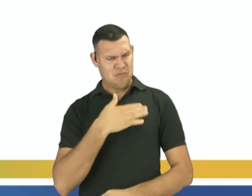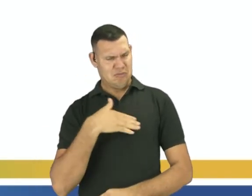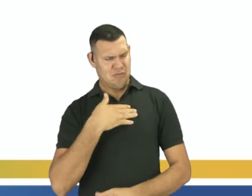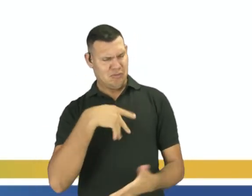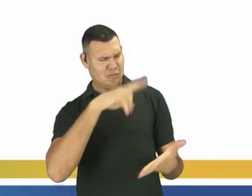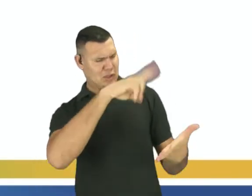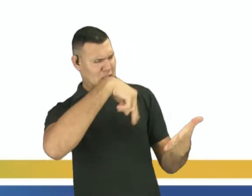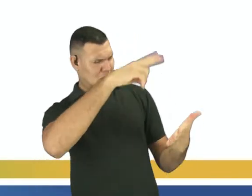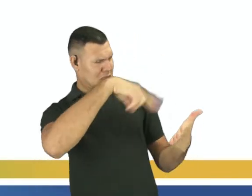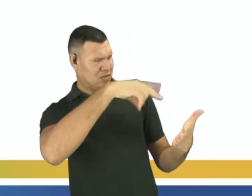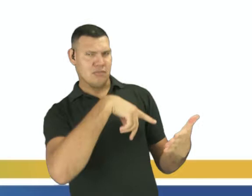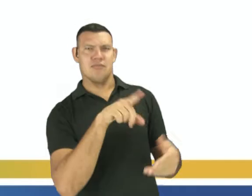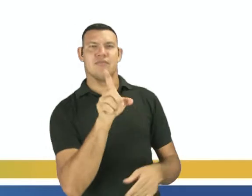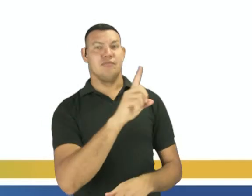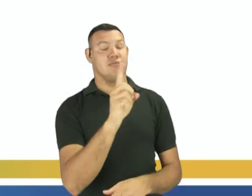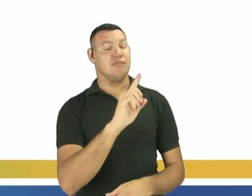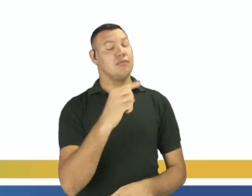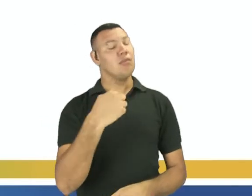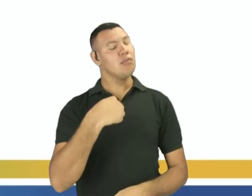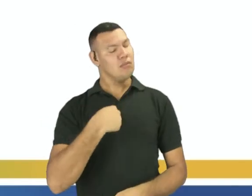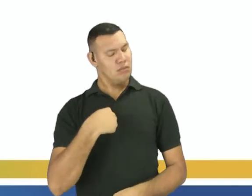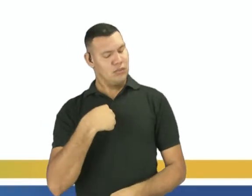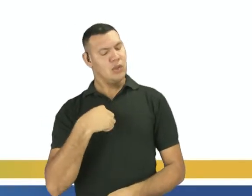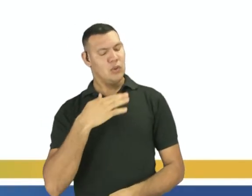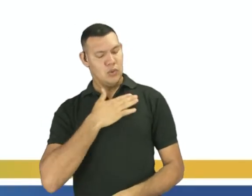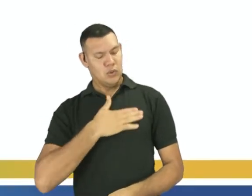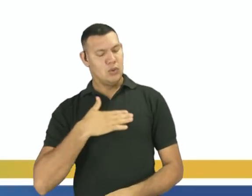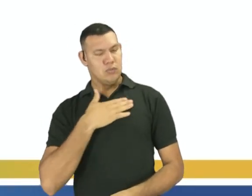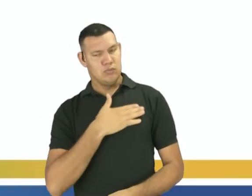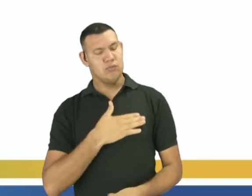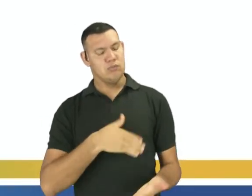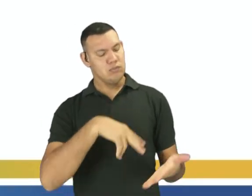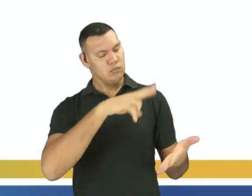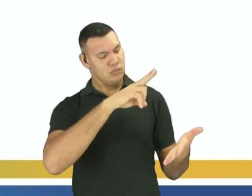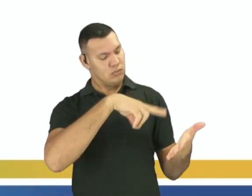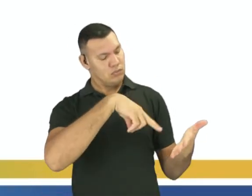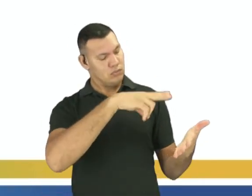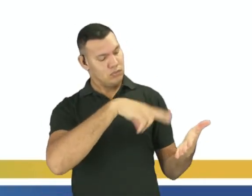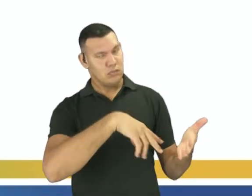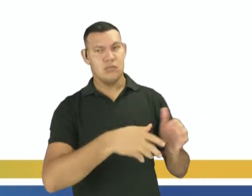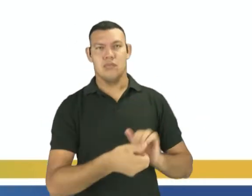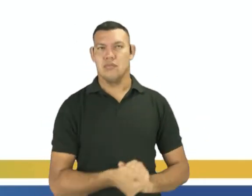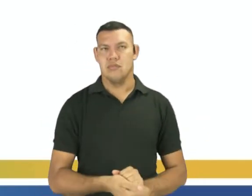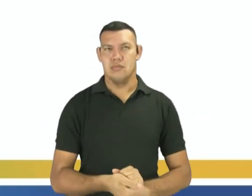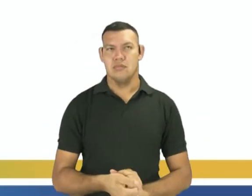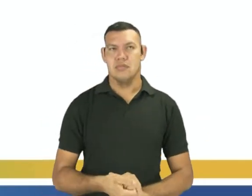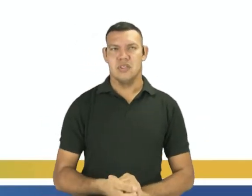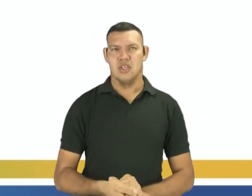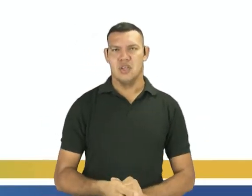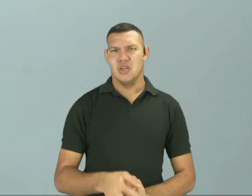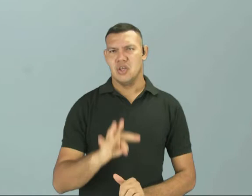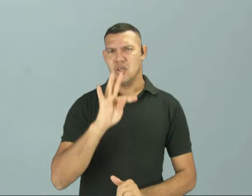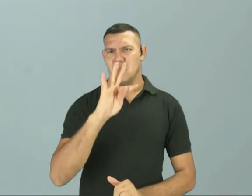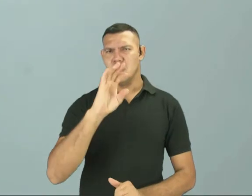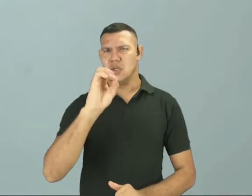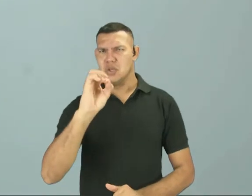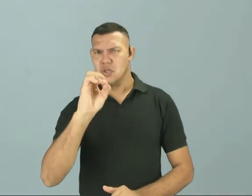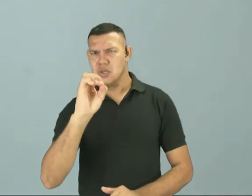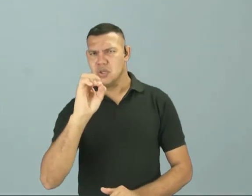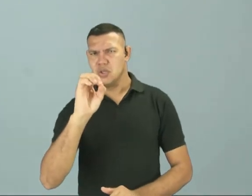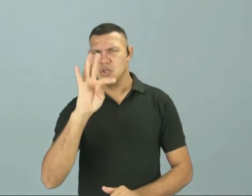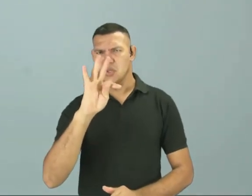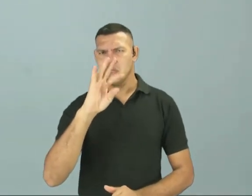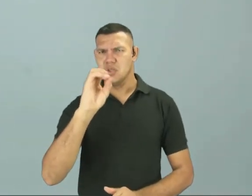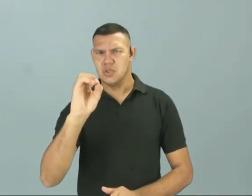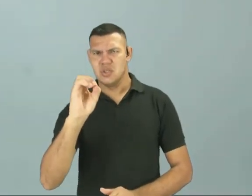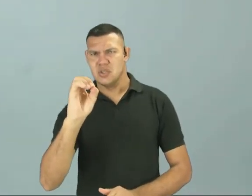é. É eu gosto de ler. Nesse caso aí, não pode colocar to read no infinitivo. Tem que ser reading